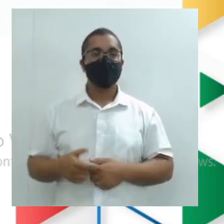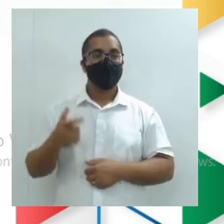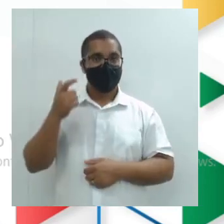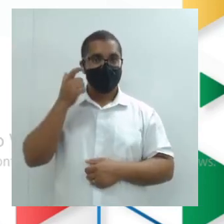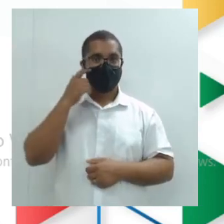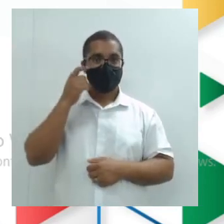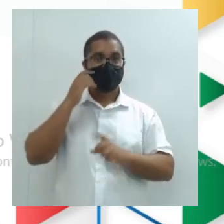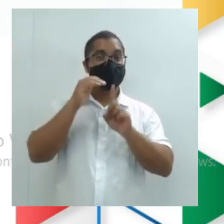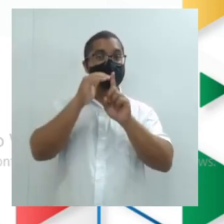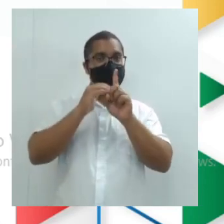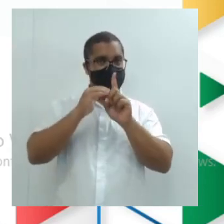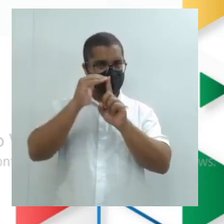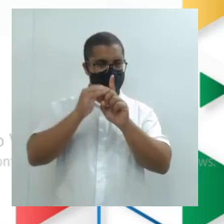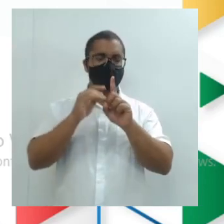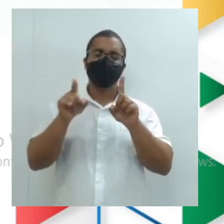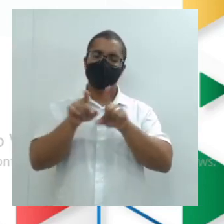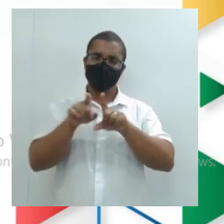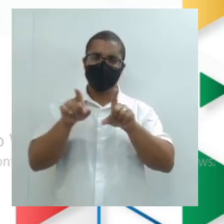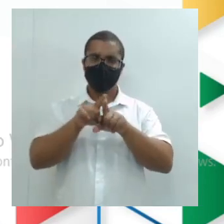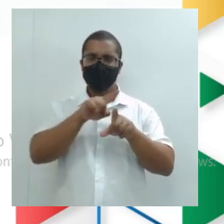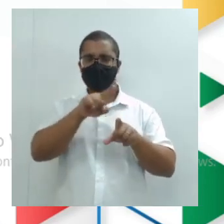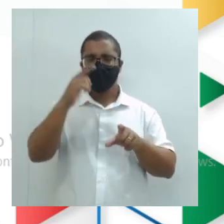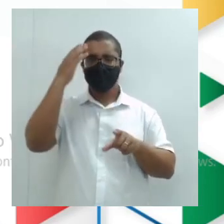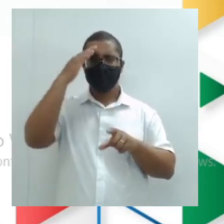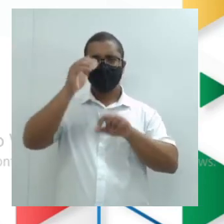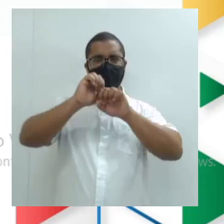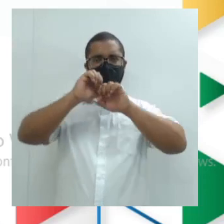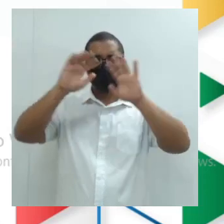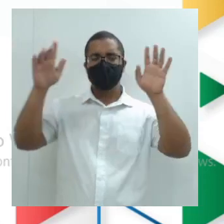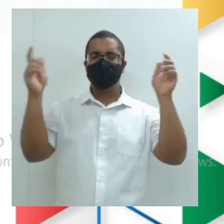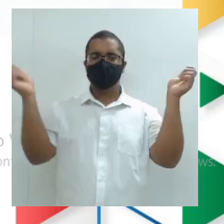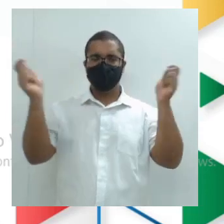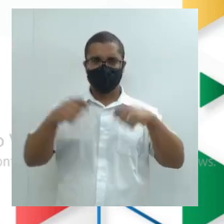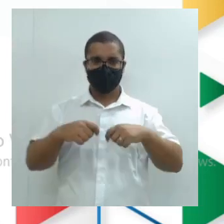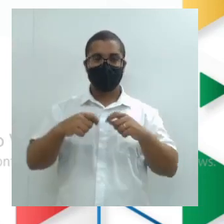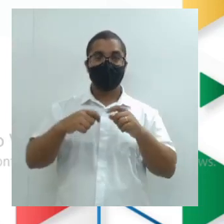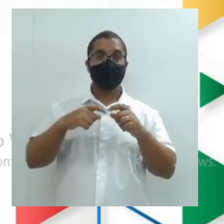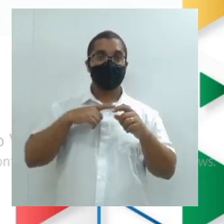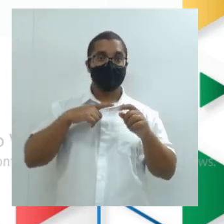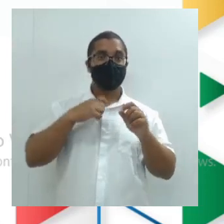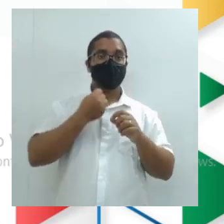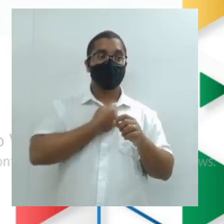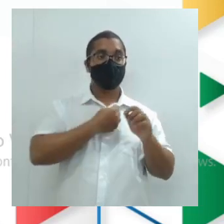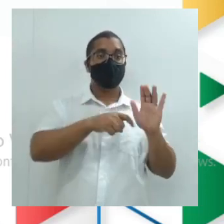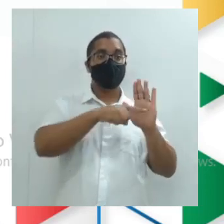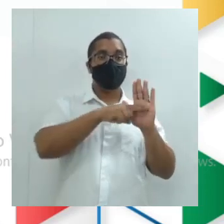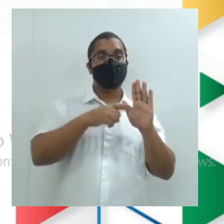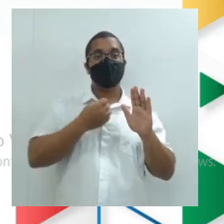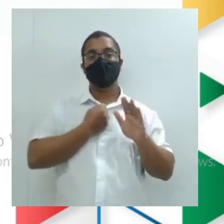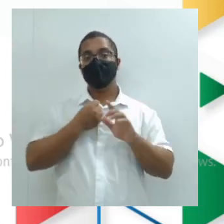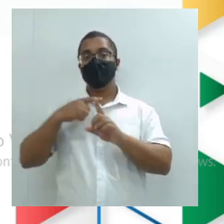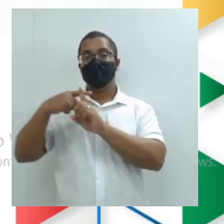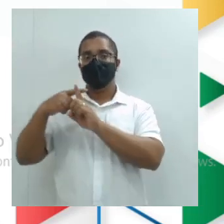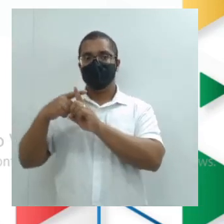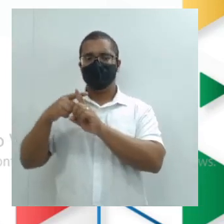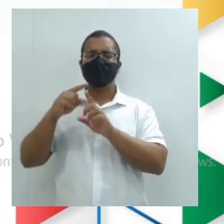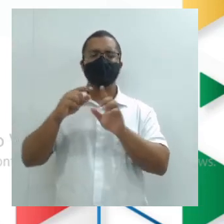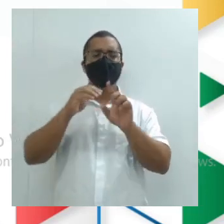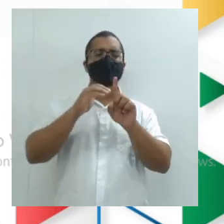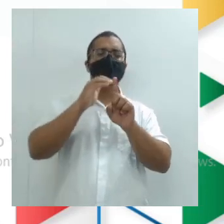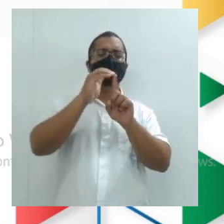falar de temperatura, que também tem muito a ver com número negativo e positivo. Um termômetro marca uma temperatura de 10